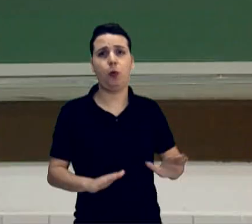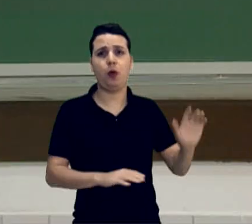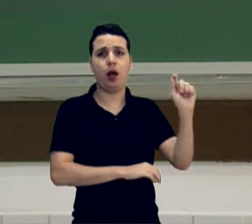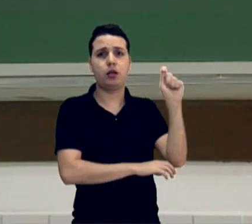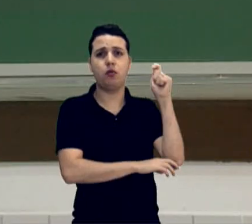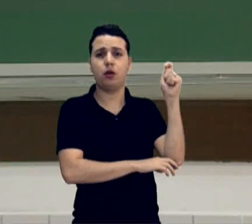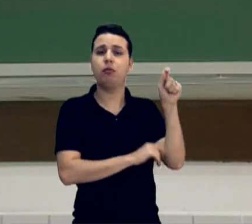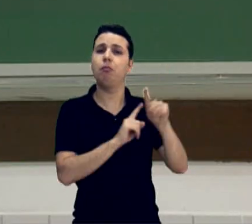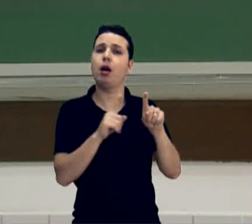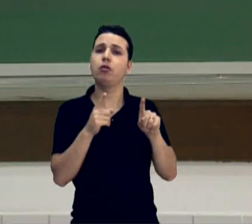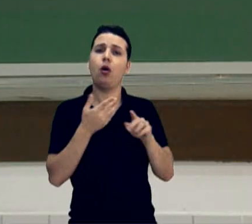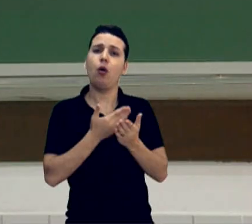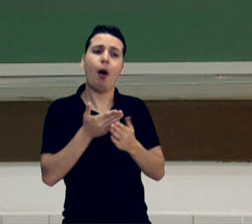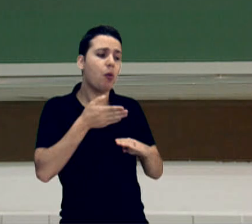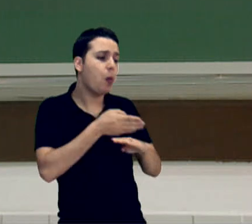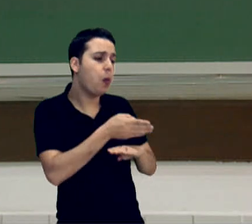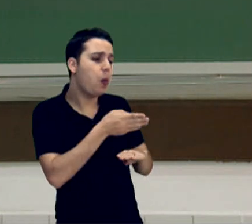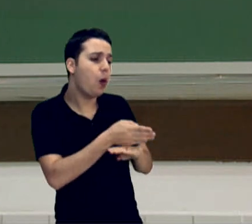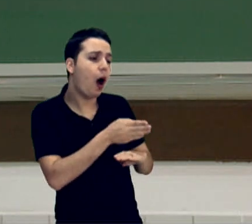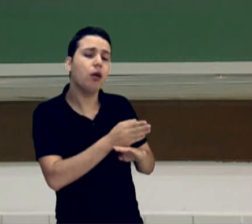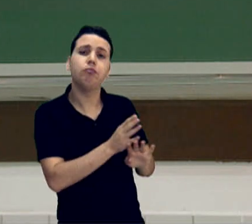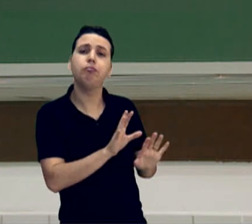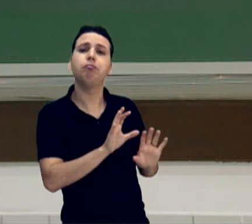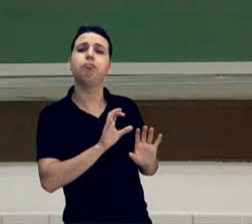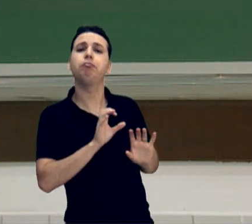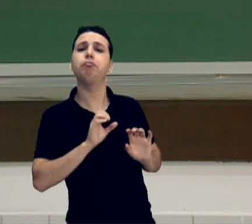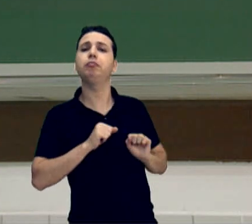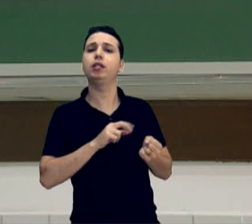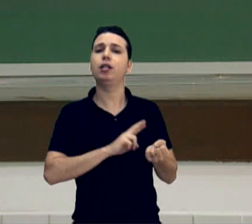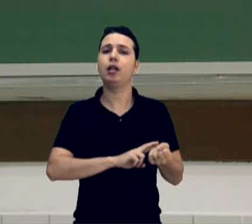né, acolhendo esses ritmos, essa